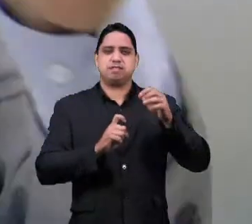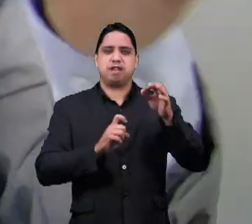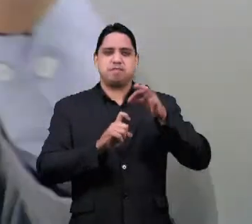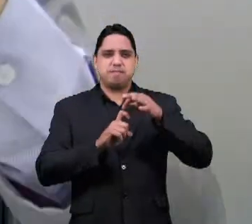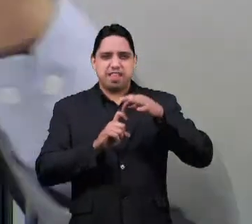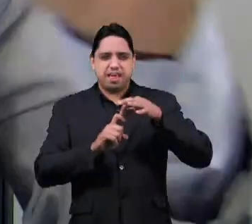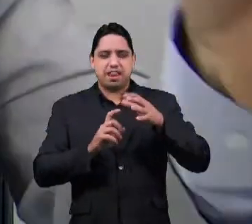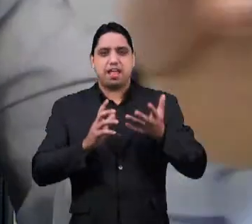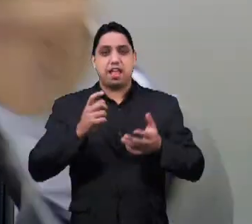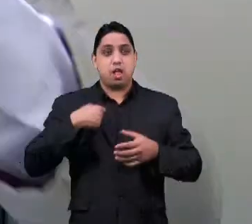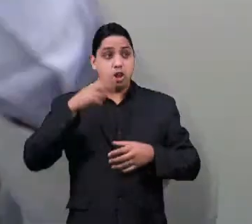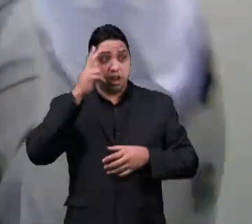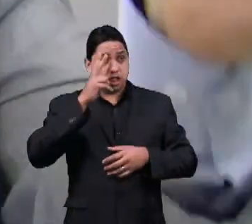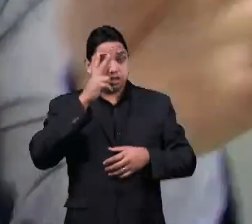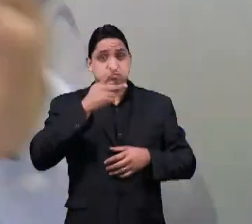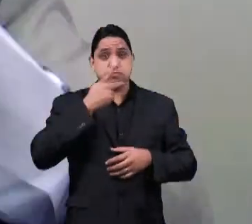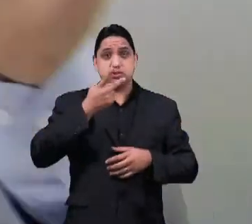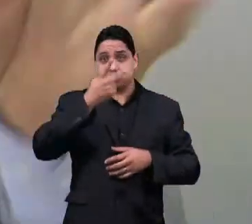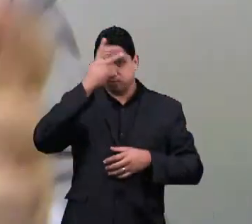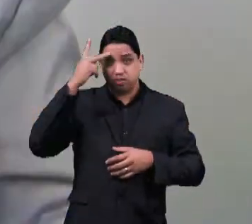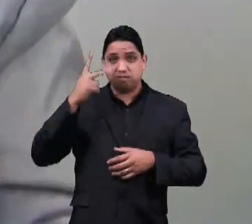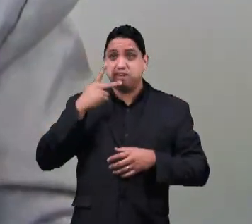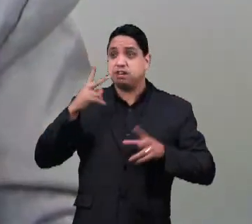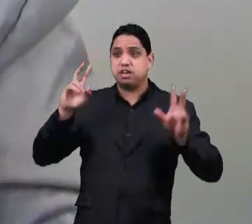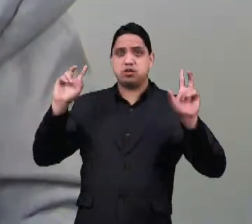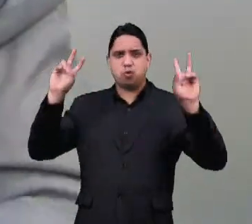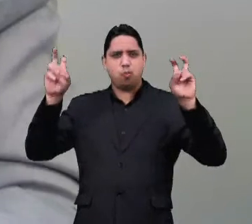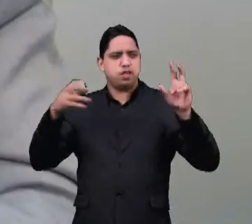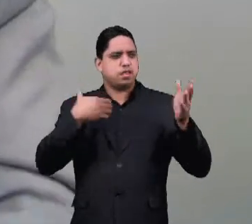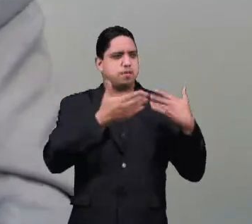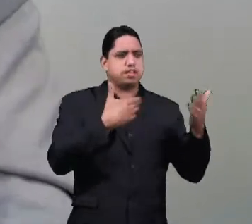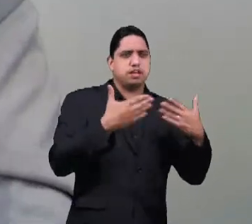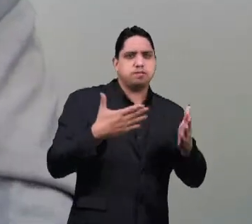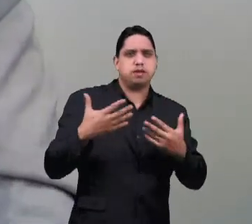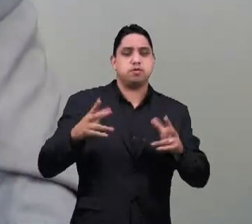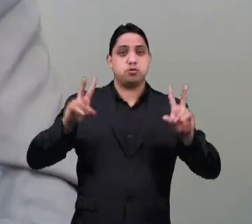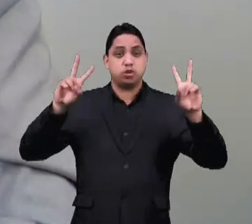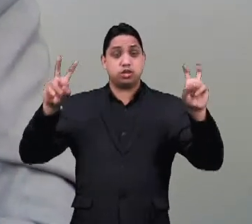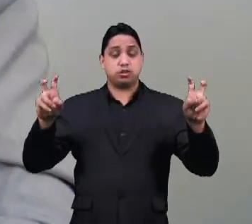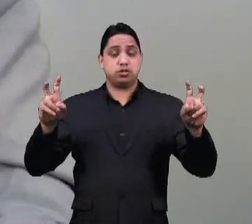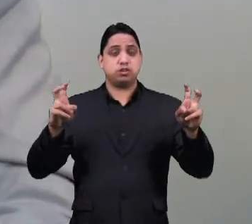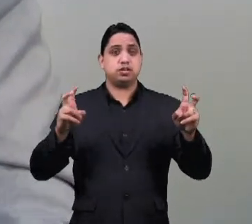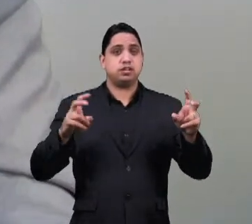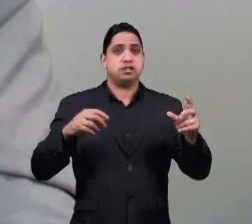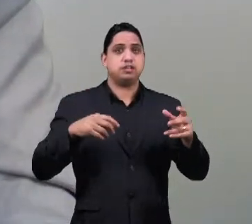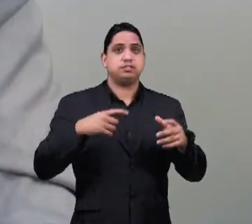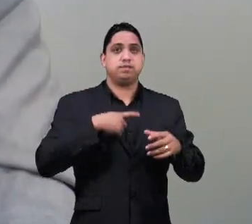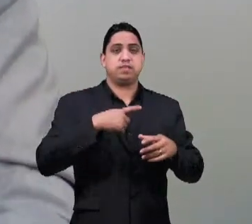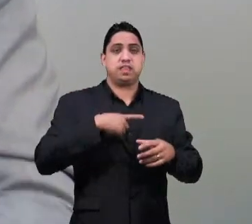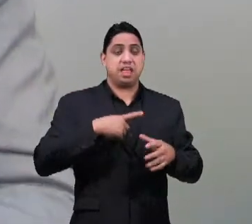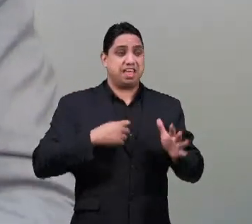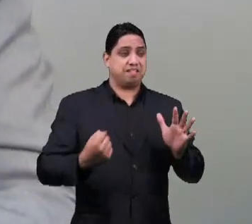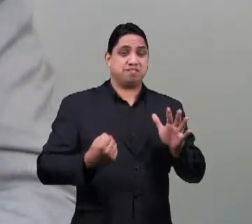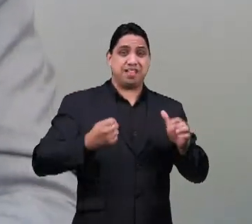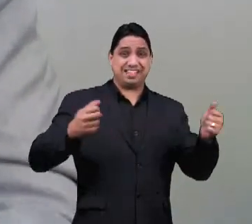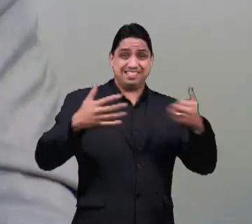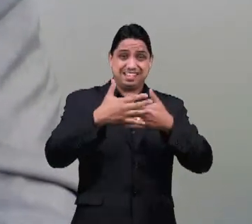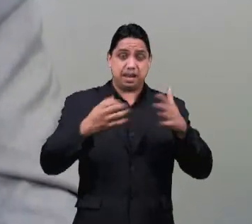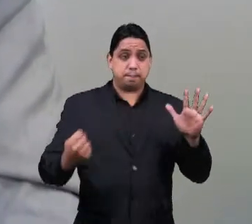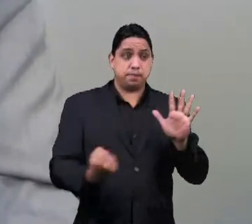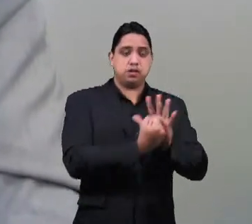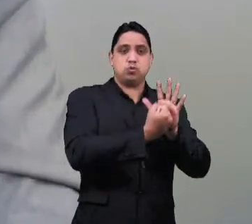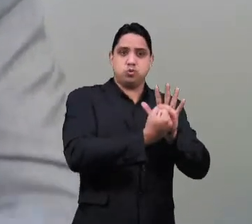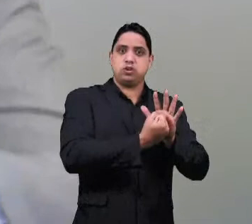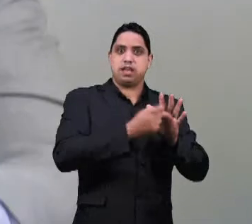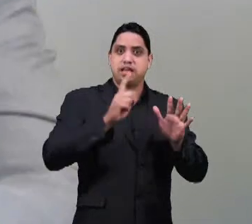pessoas comentando na feira sobre esse evento, porque foi um evento que marcou a cidade sob diversos aspectos. Esse evento do